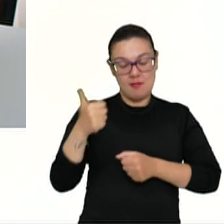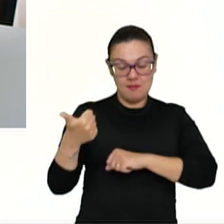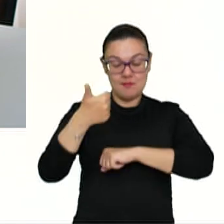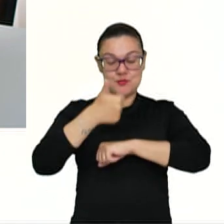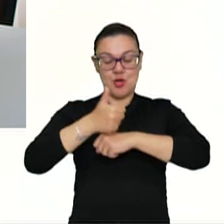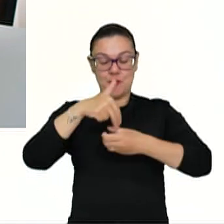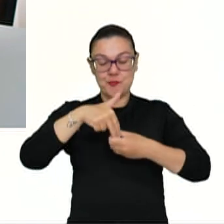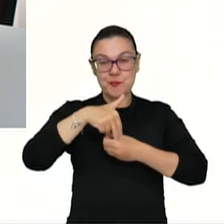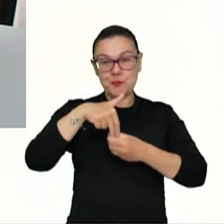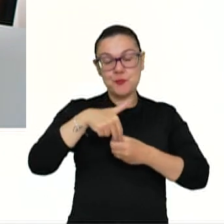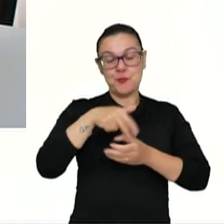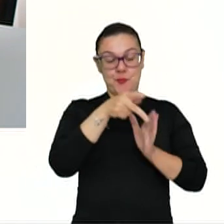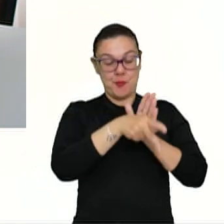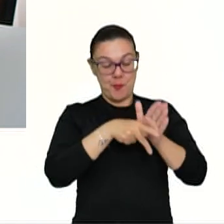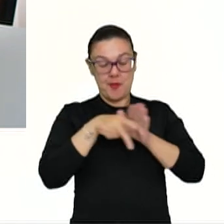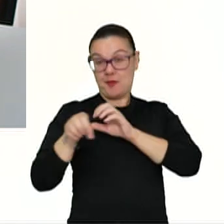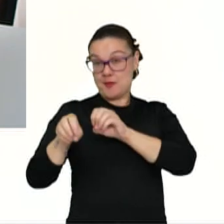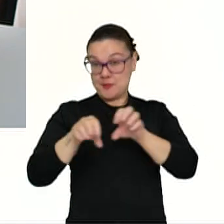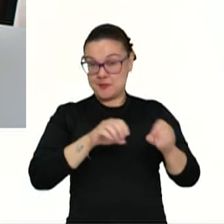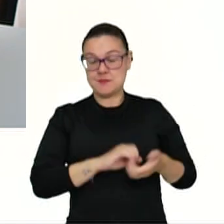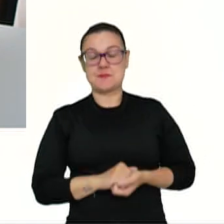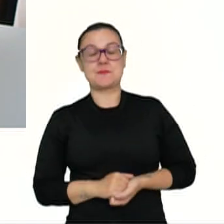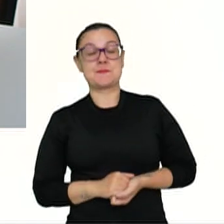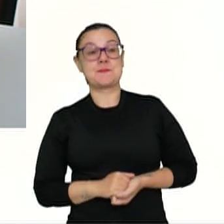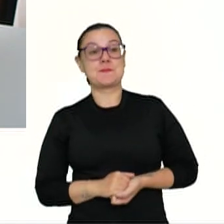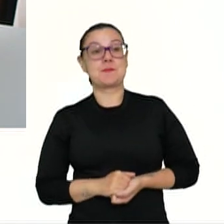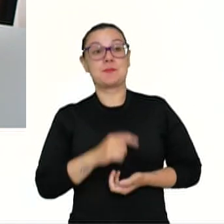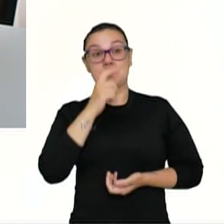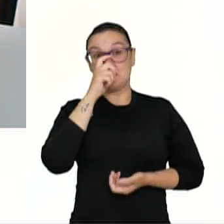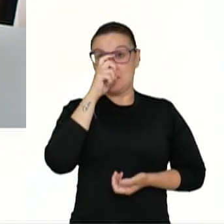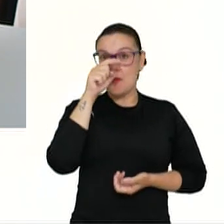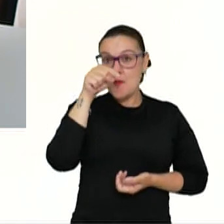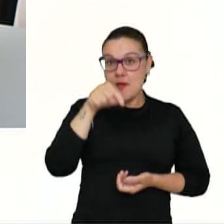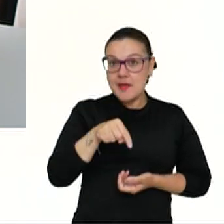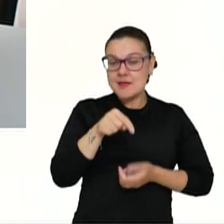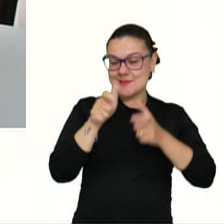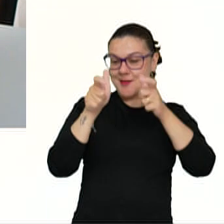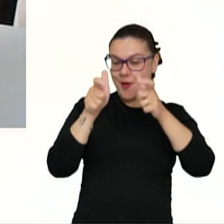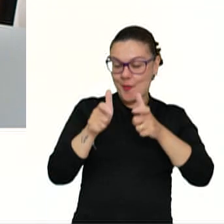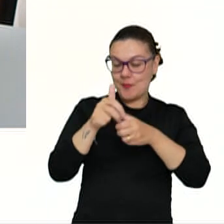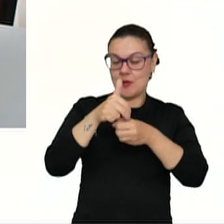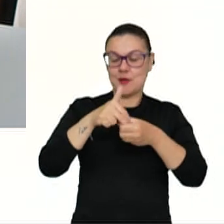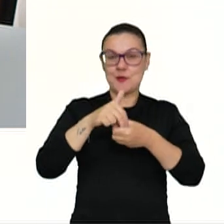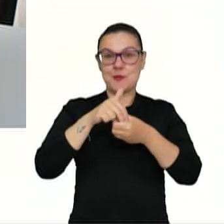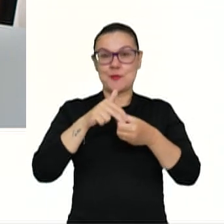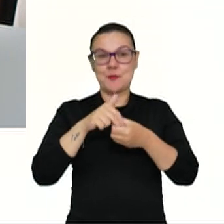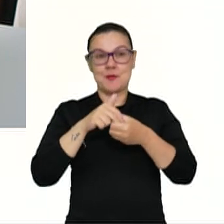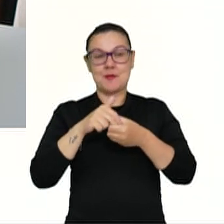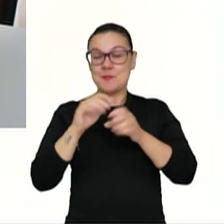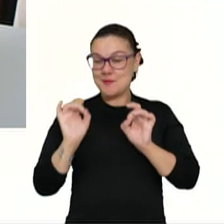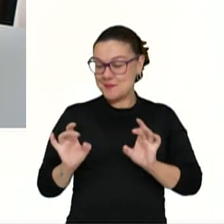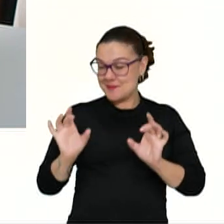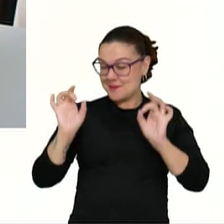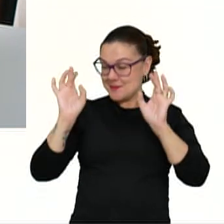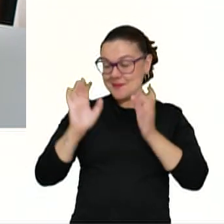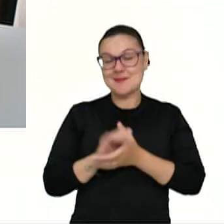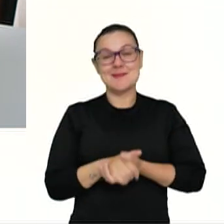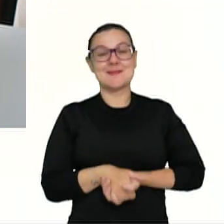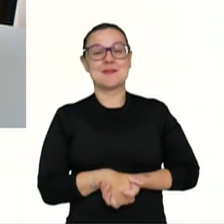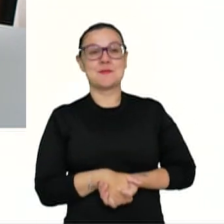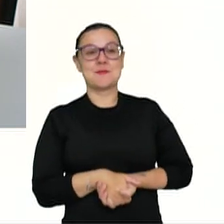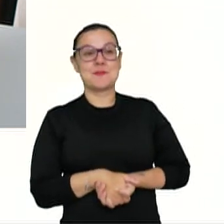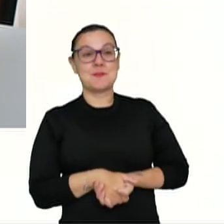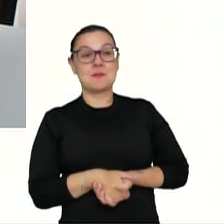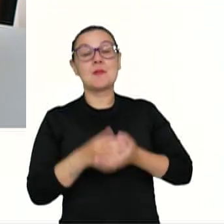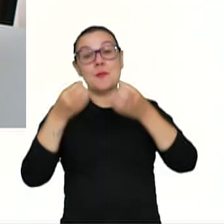de Paranaguá, né, de Educação. É um lugar assim, estamos aqui dentro do Núcleo, um lugar muito especial também. E, como